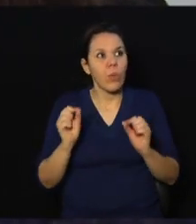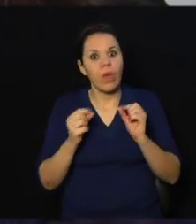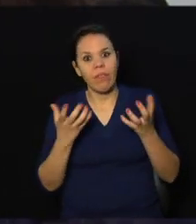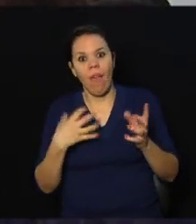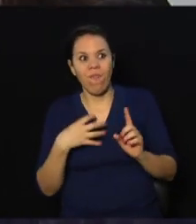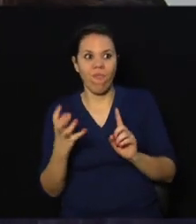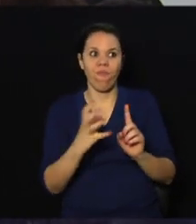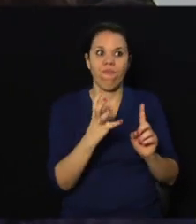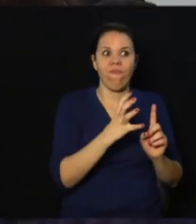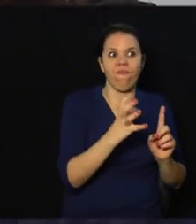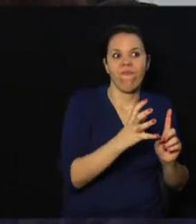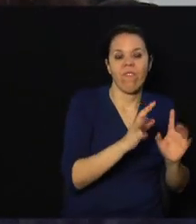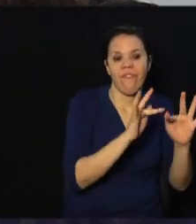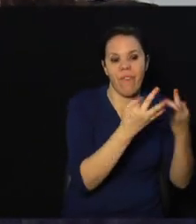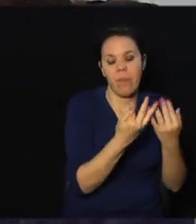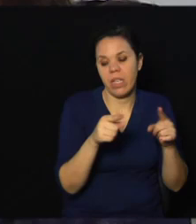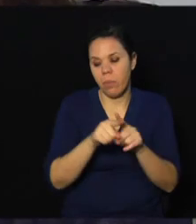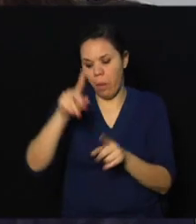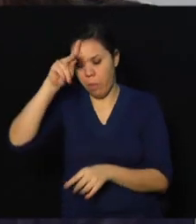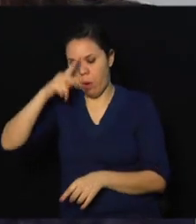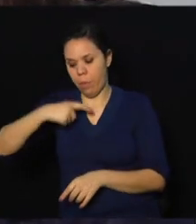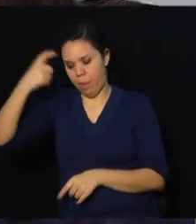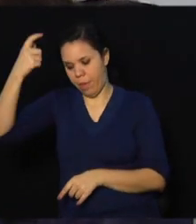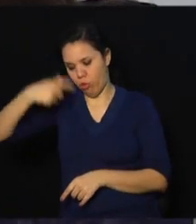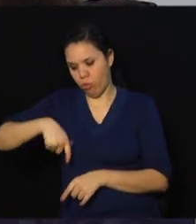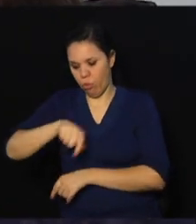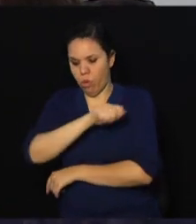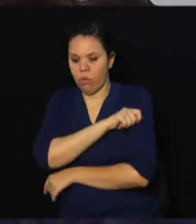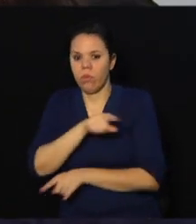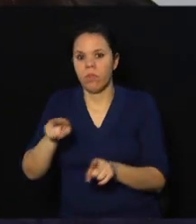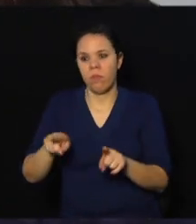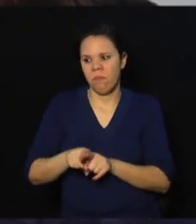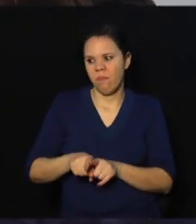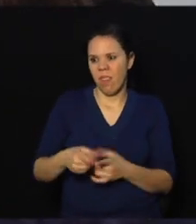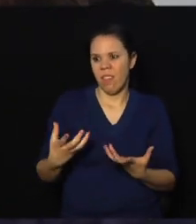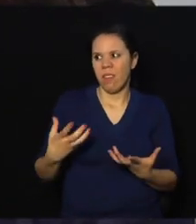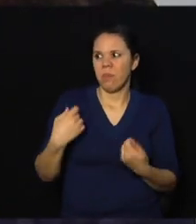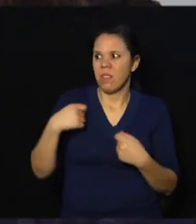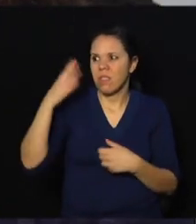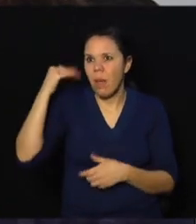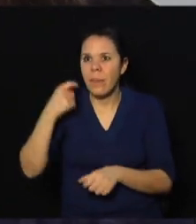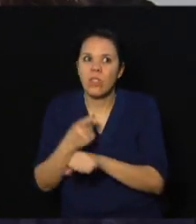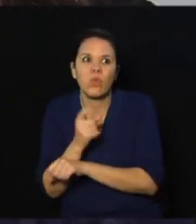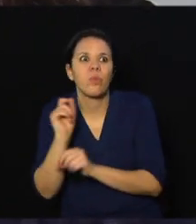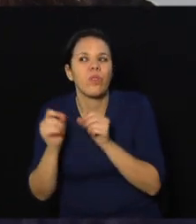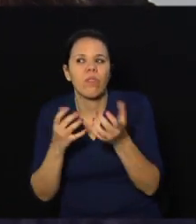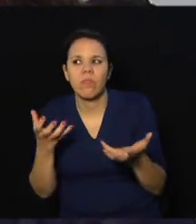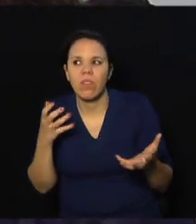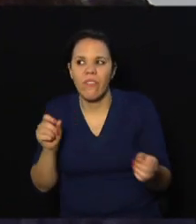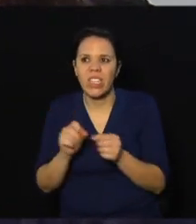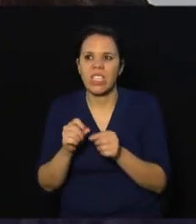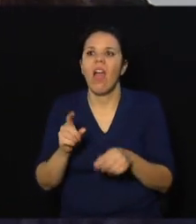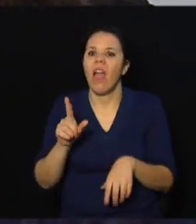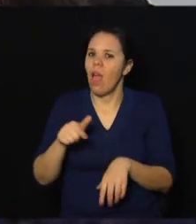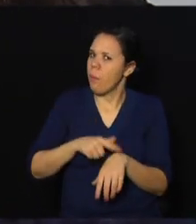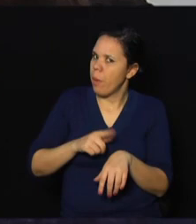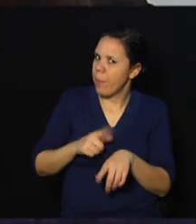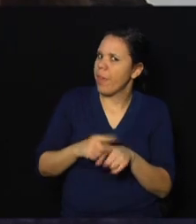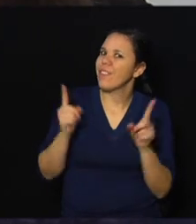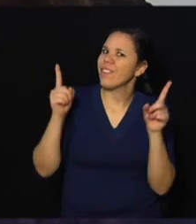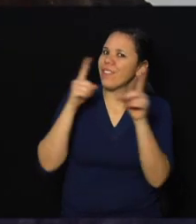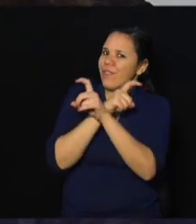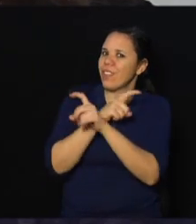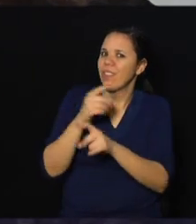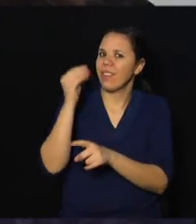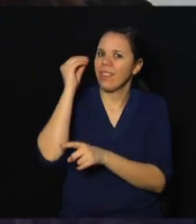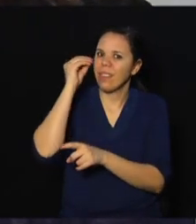pressão aí familiar, tem a pressão que eles se colocam, né? Então, é um momento realmente difícil em que eles têm que